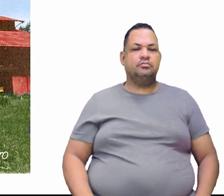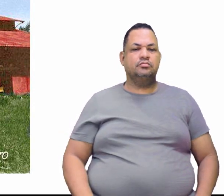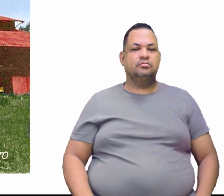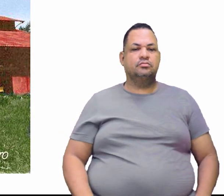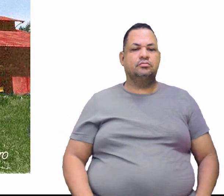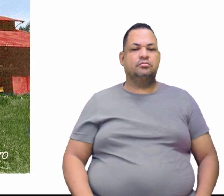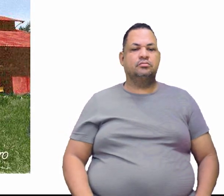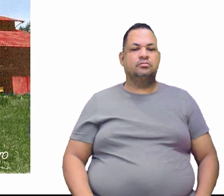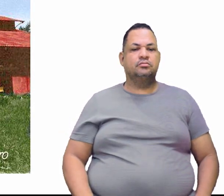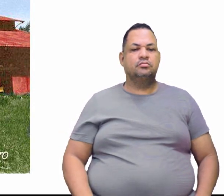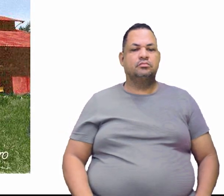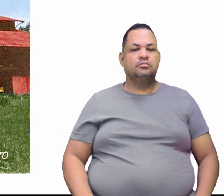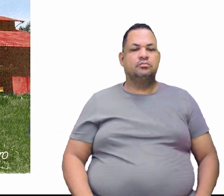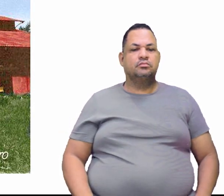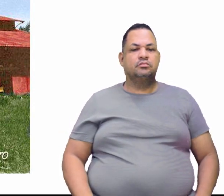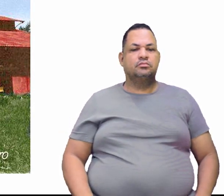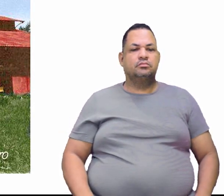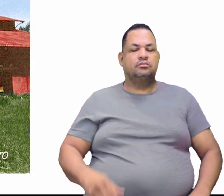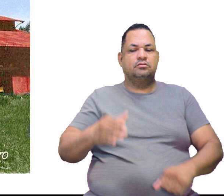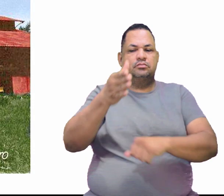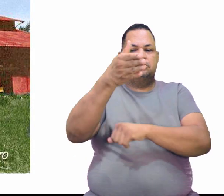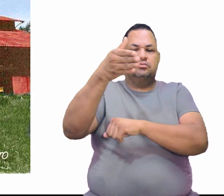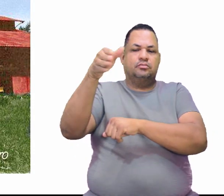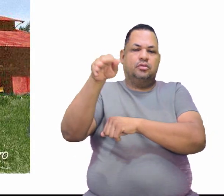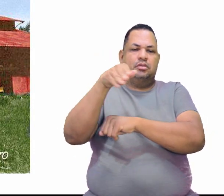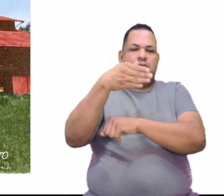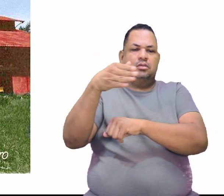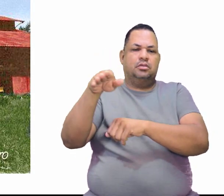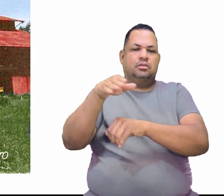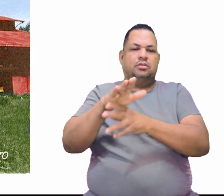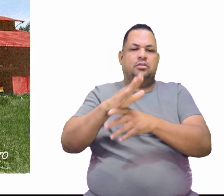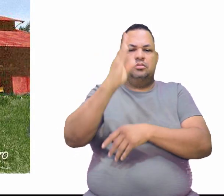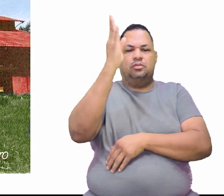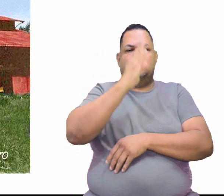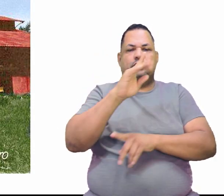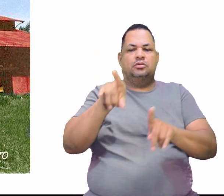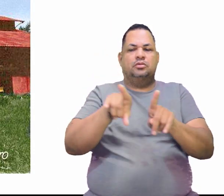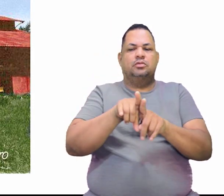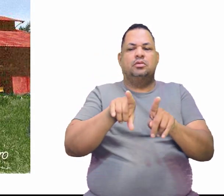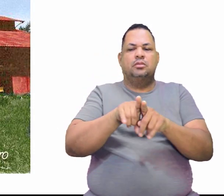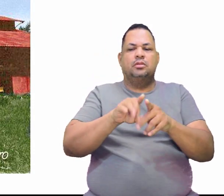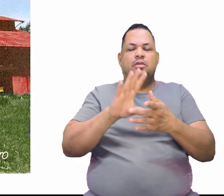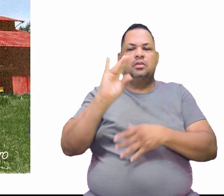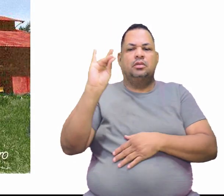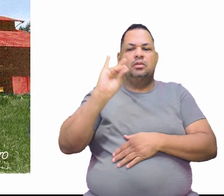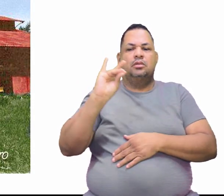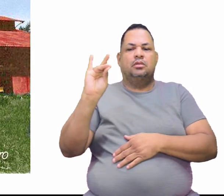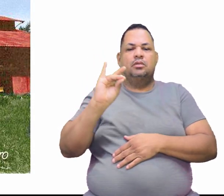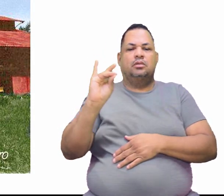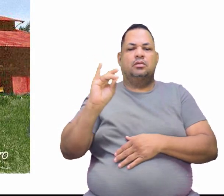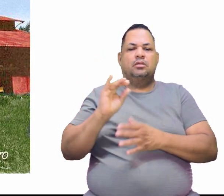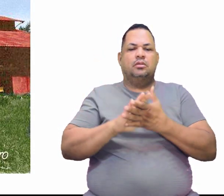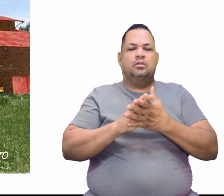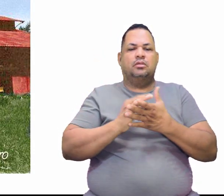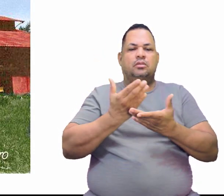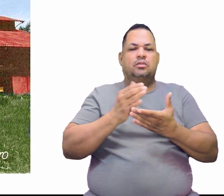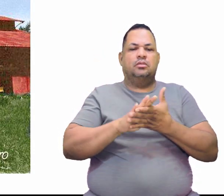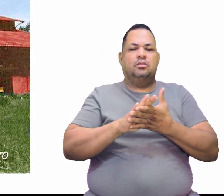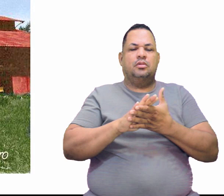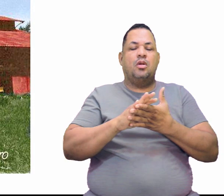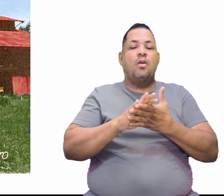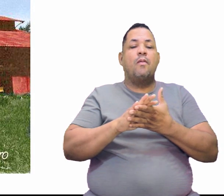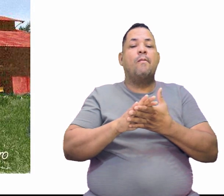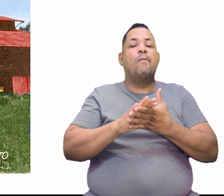Olha que legal aqui, ó. Bandeira do Brasil e a bandeira da Bolívia. O engenheiro João Martins da